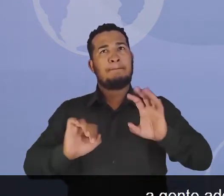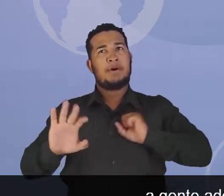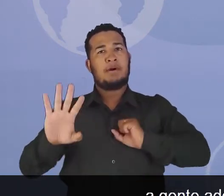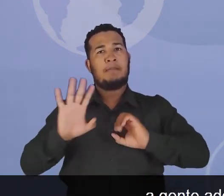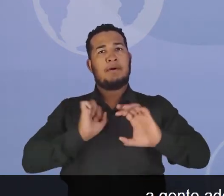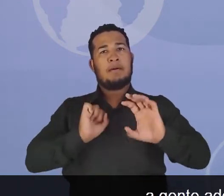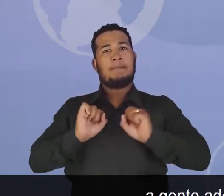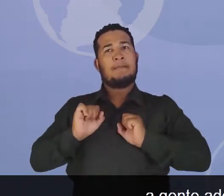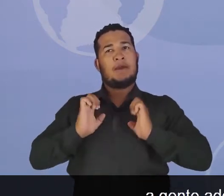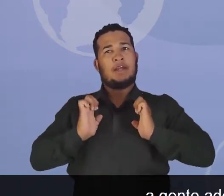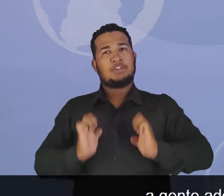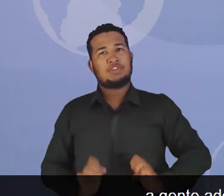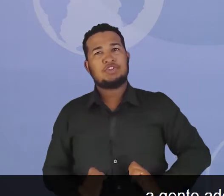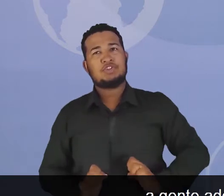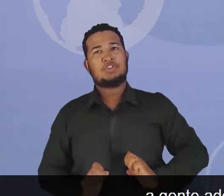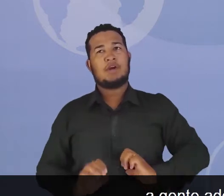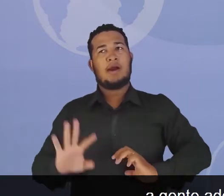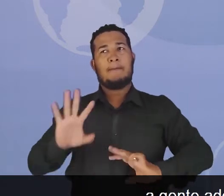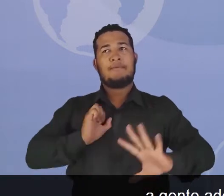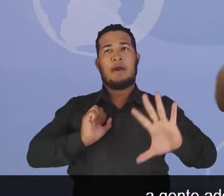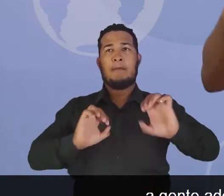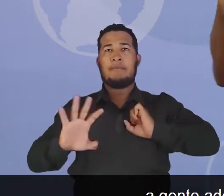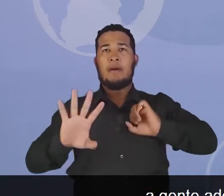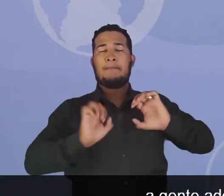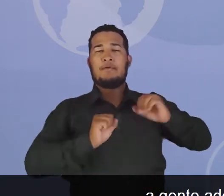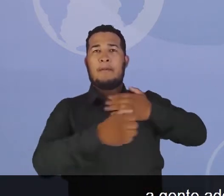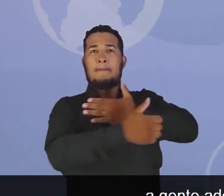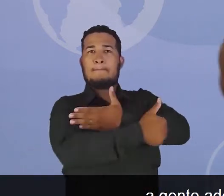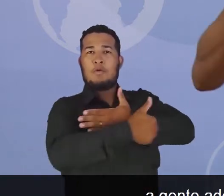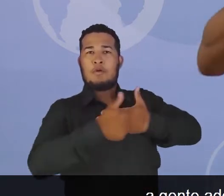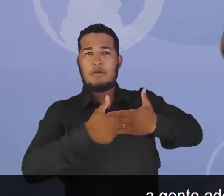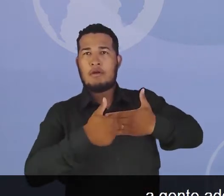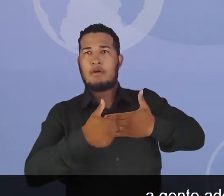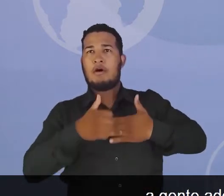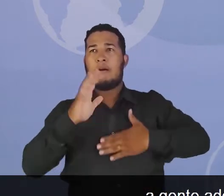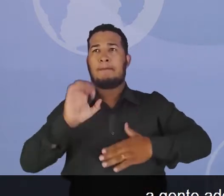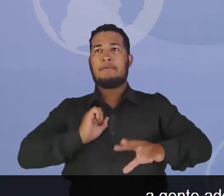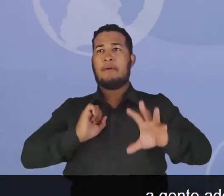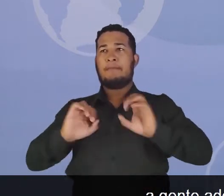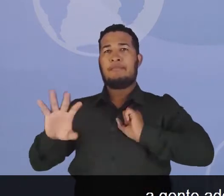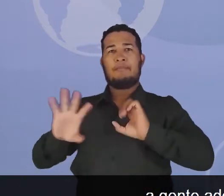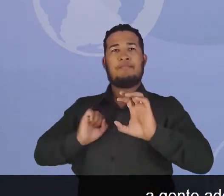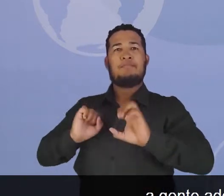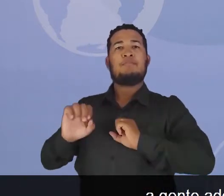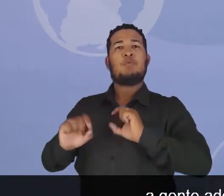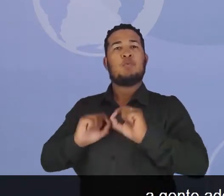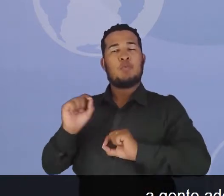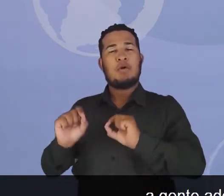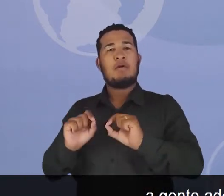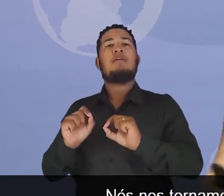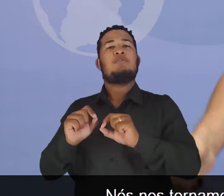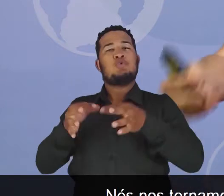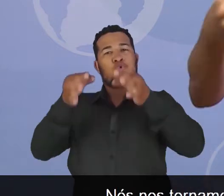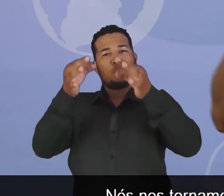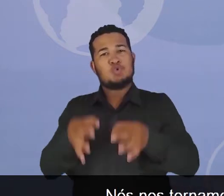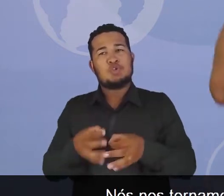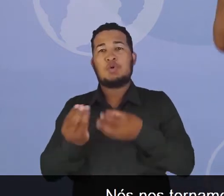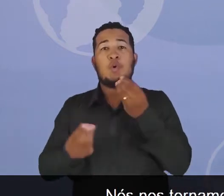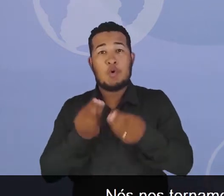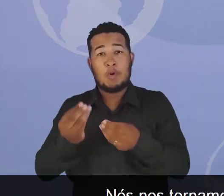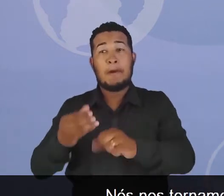adquire ética, a gente adquire moral através da prática constante. Nós